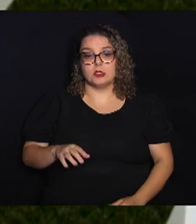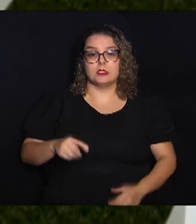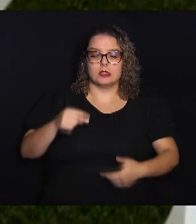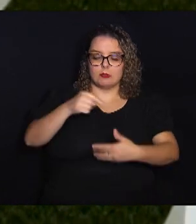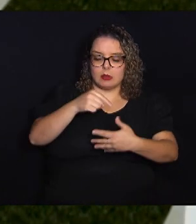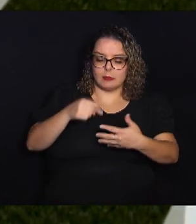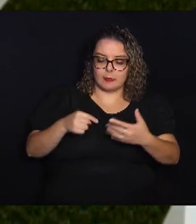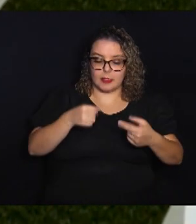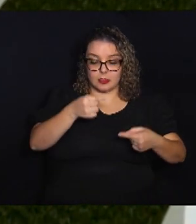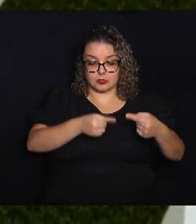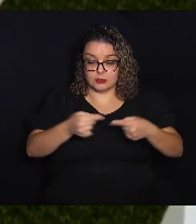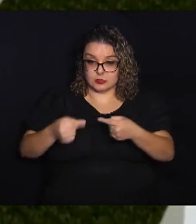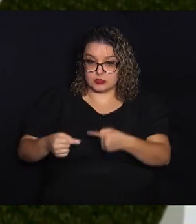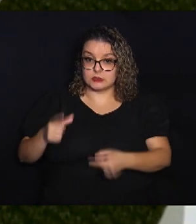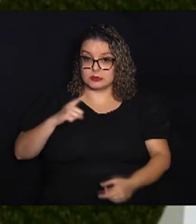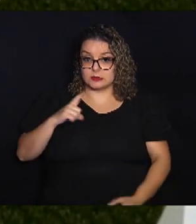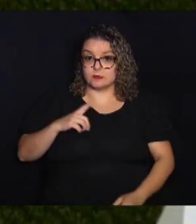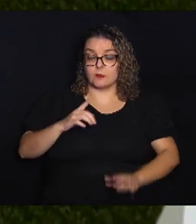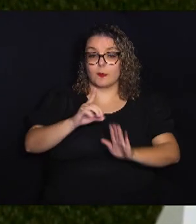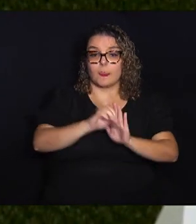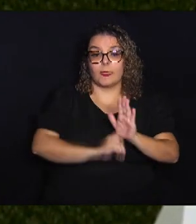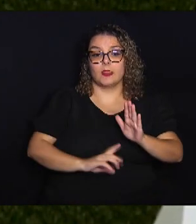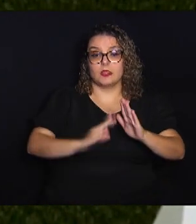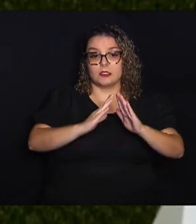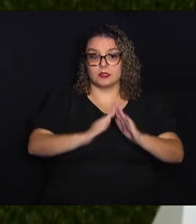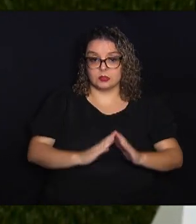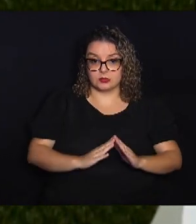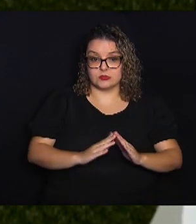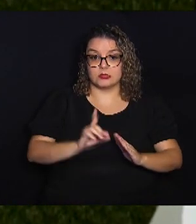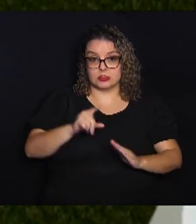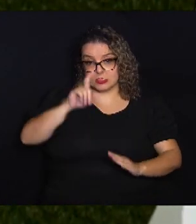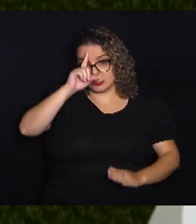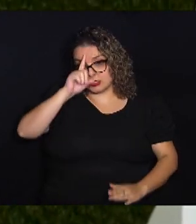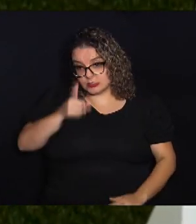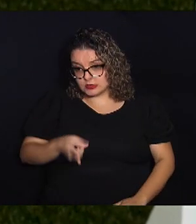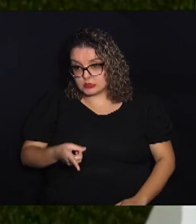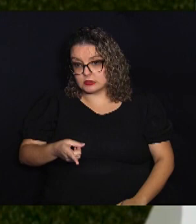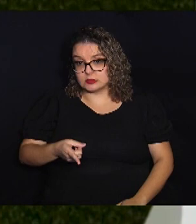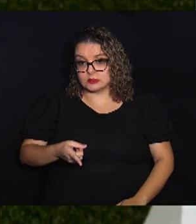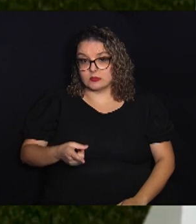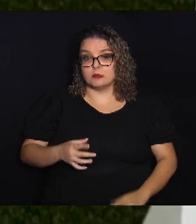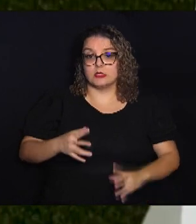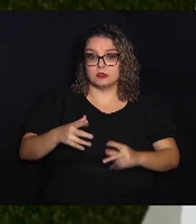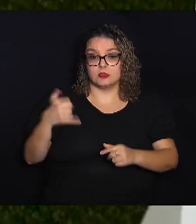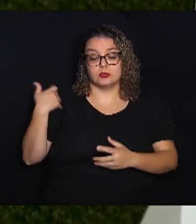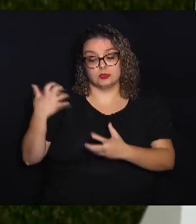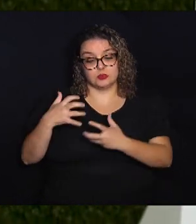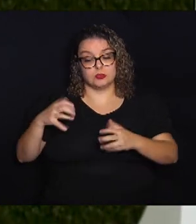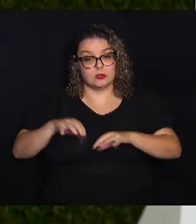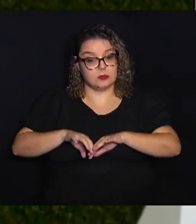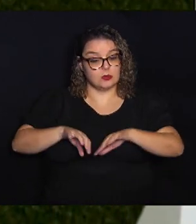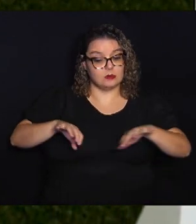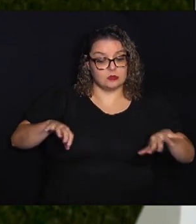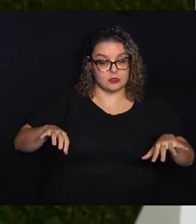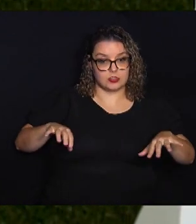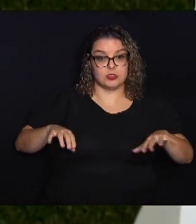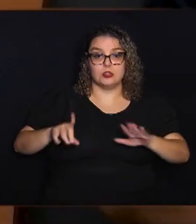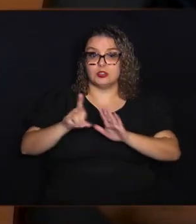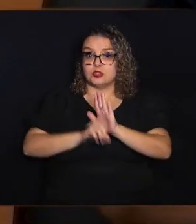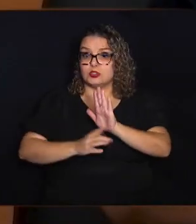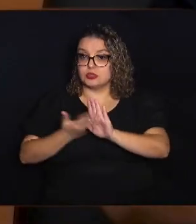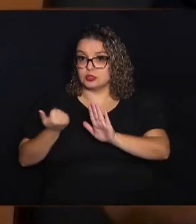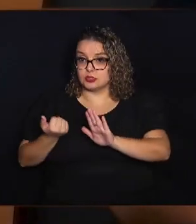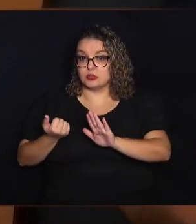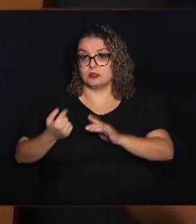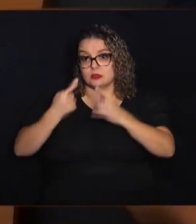questões debatidas esteve o direito à moradia, que é determinante para afastar o idoso de situações de violação de direitos.